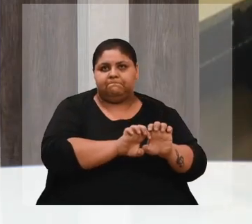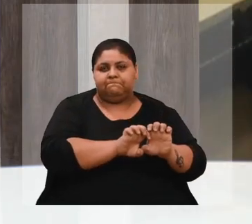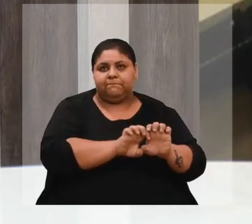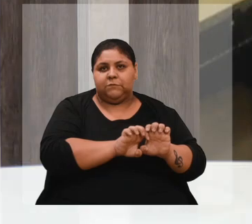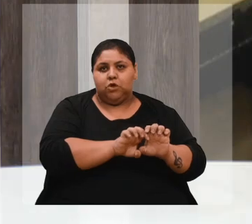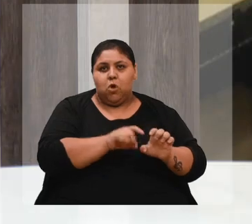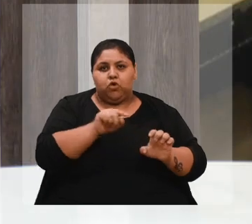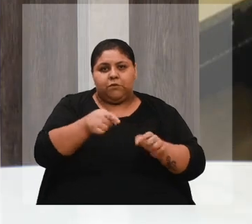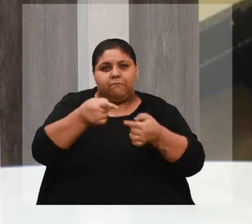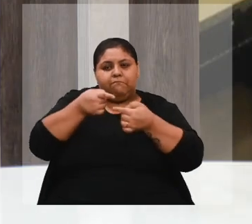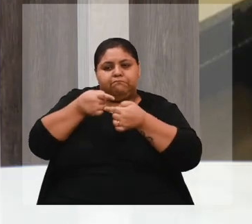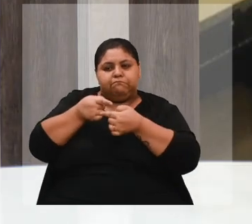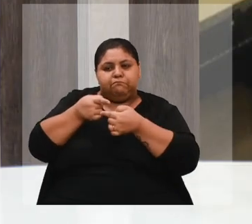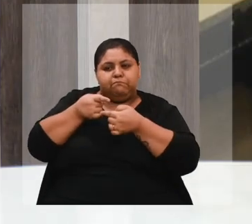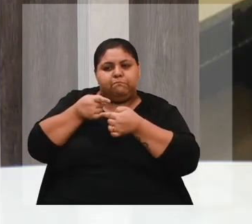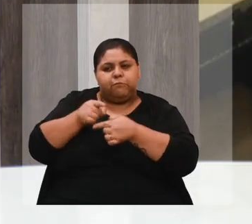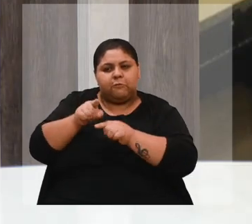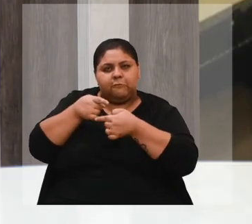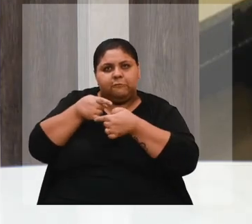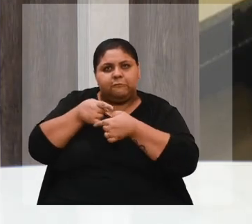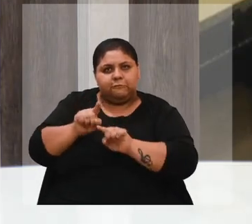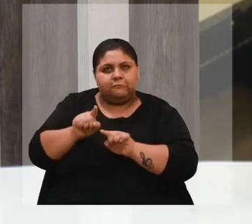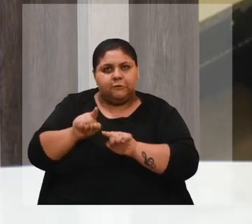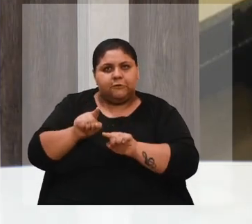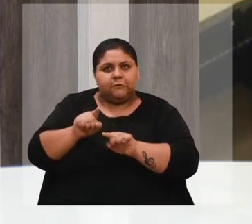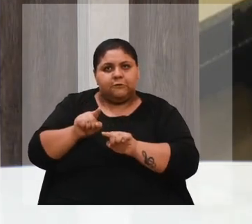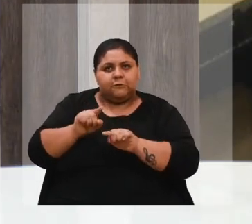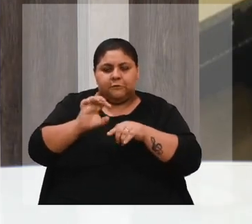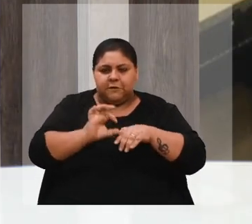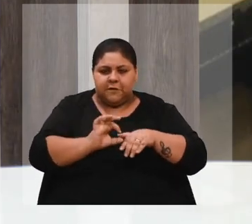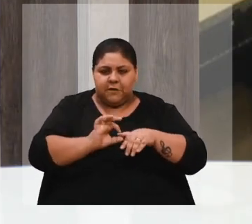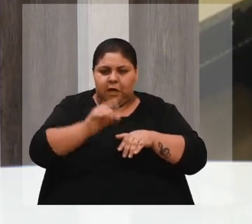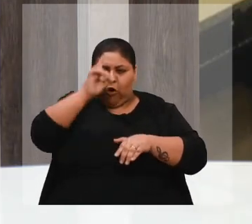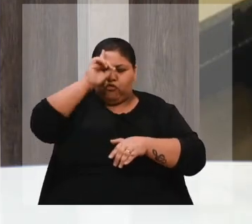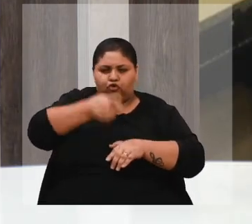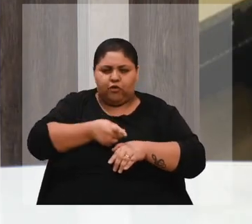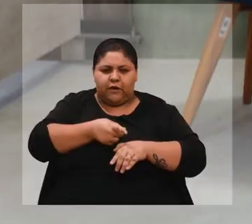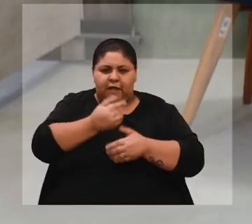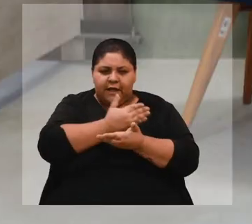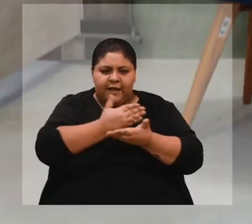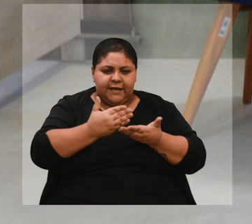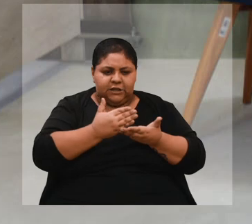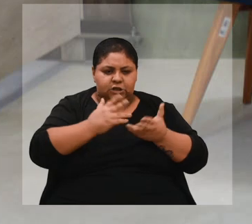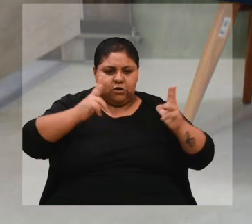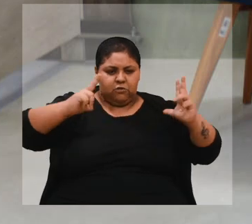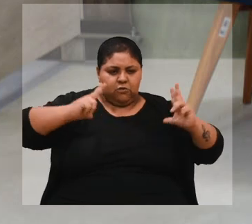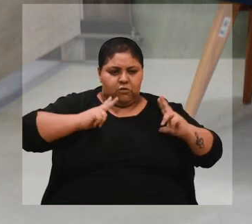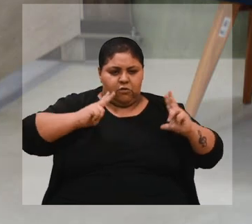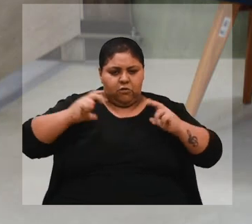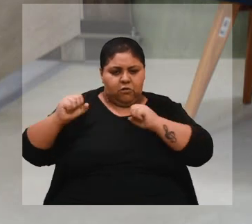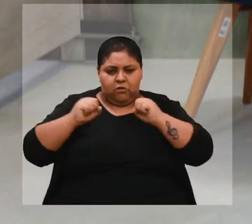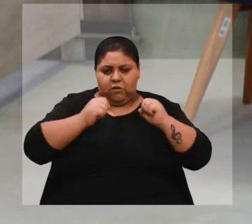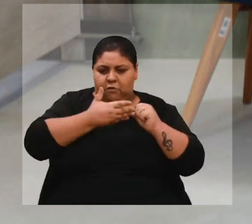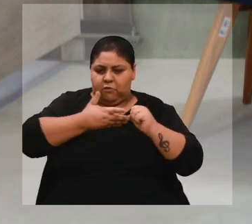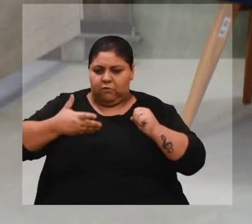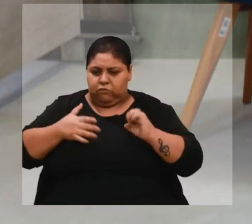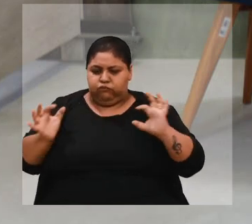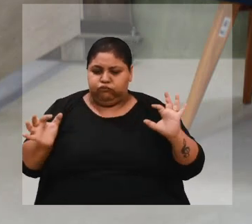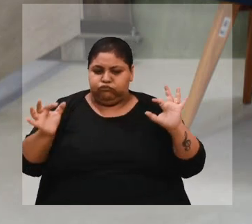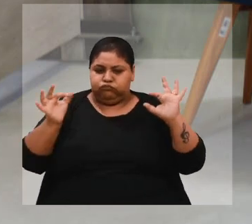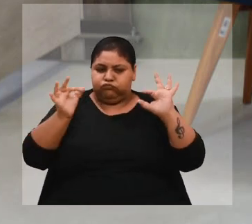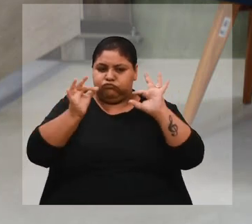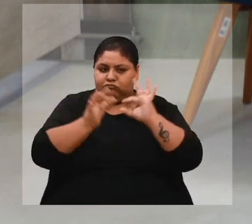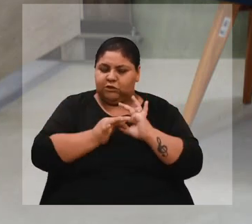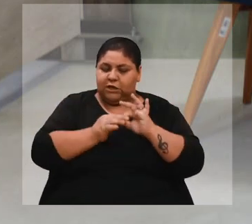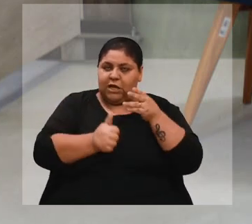O senhor tenta provocar em caráter autorizativo, de modo que a iniciativa privada e o poder